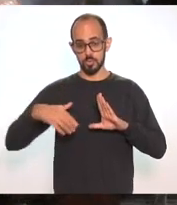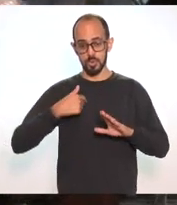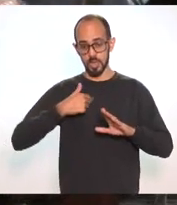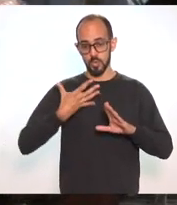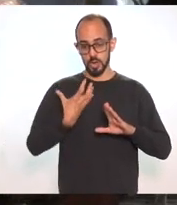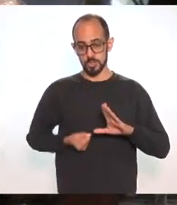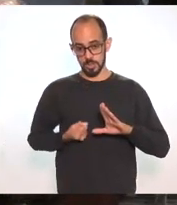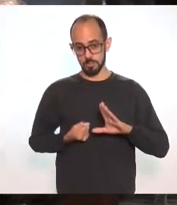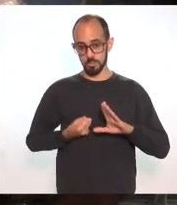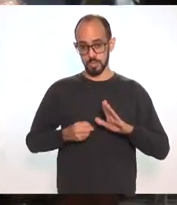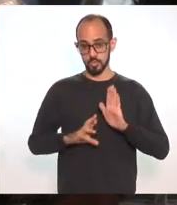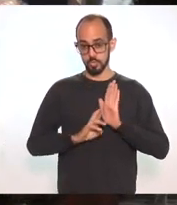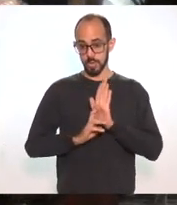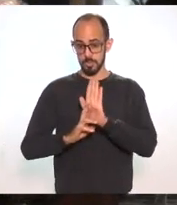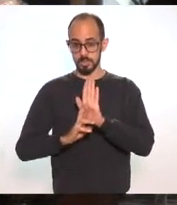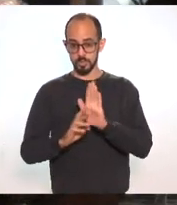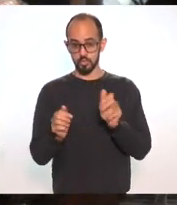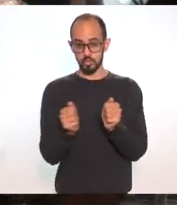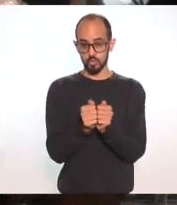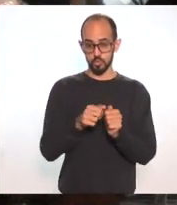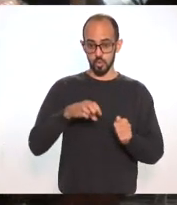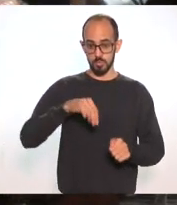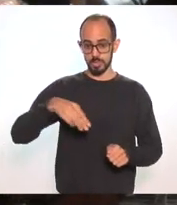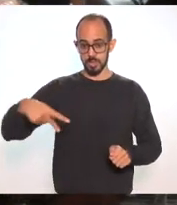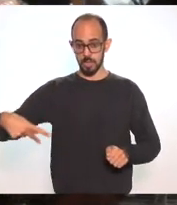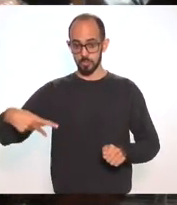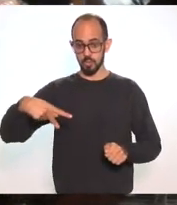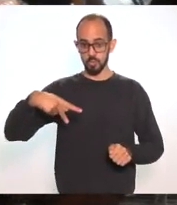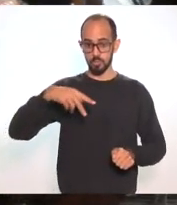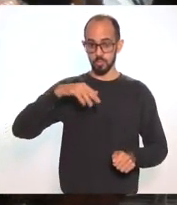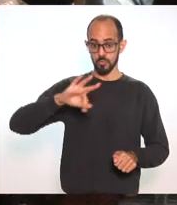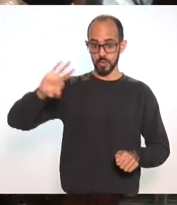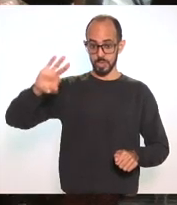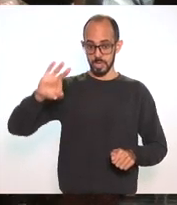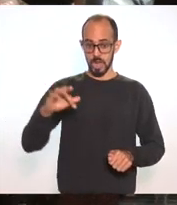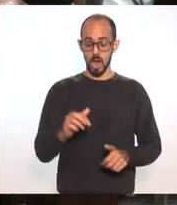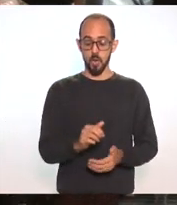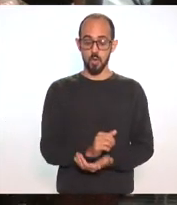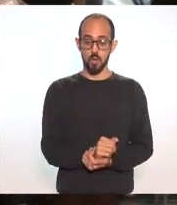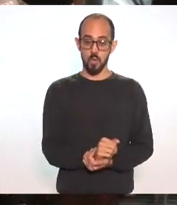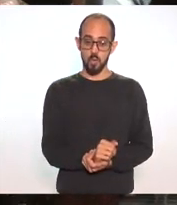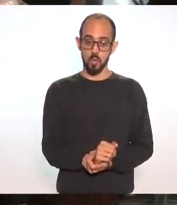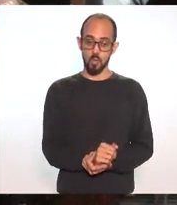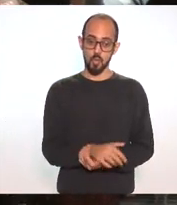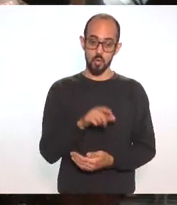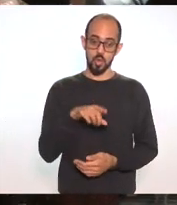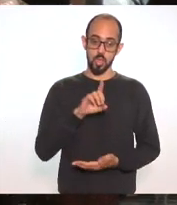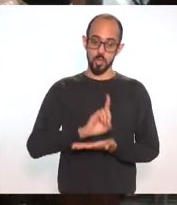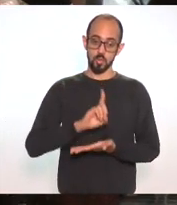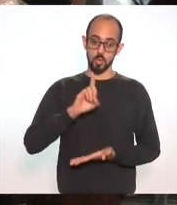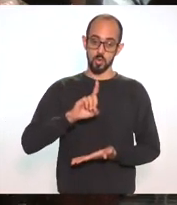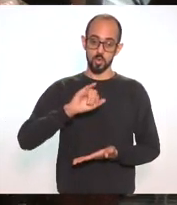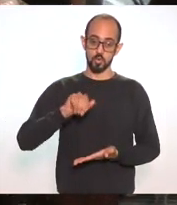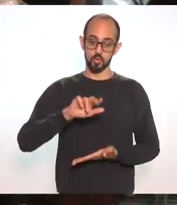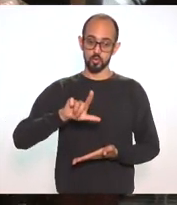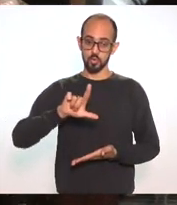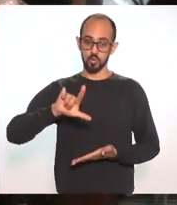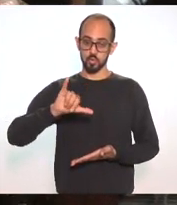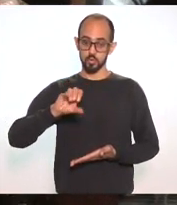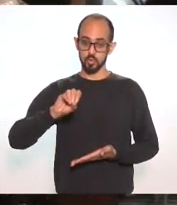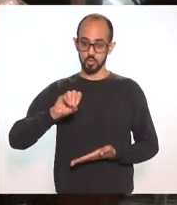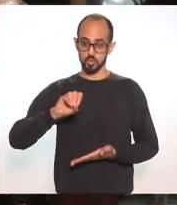os representantes com o Ministério Público Federal, doutor Júlio, que é um procurador